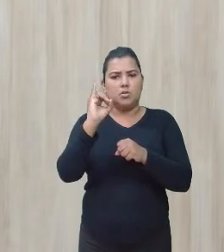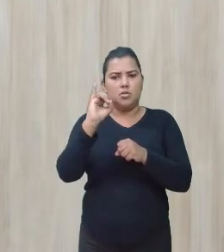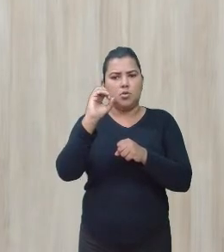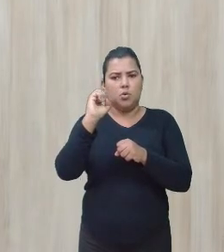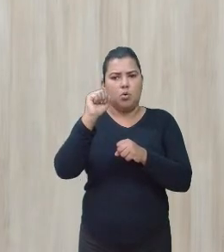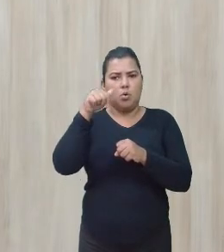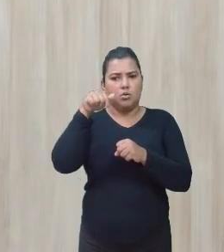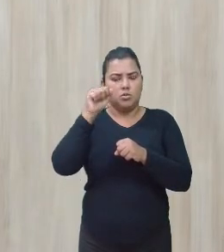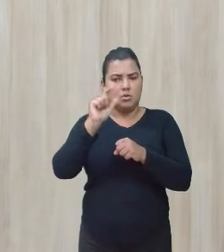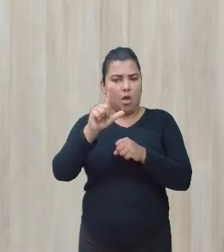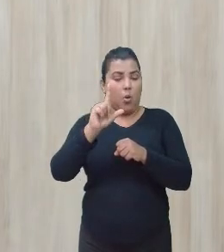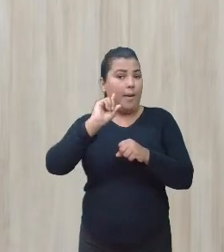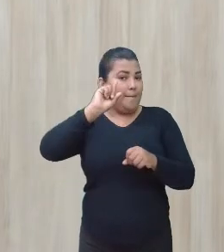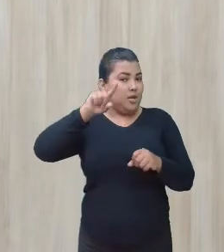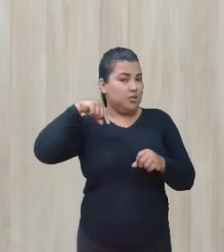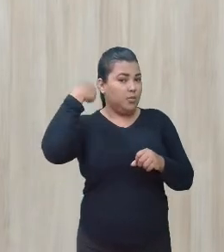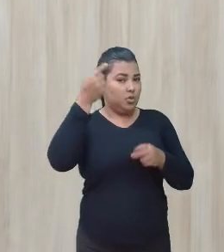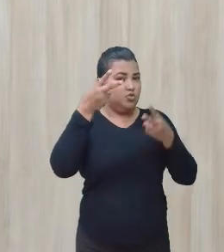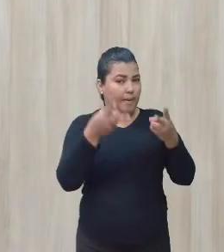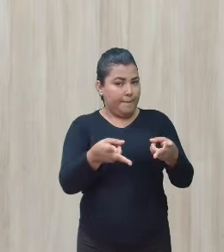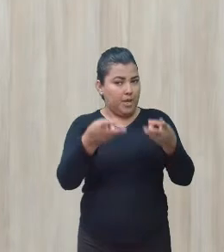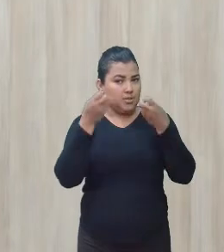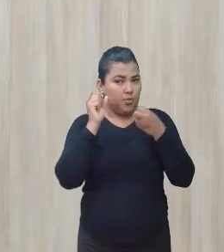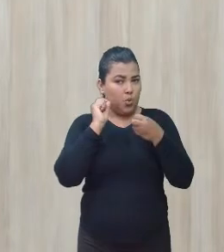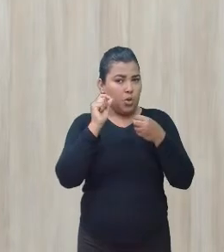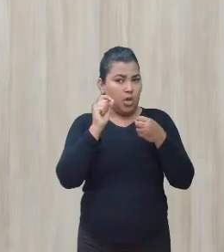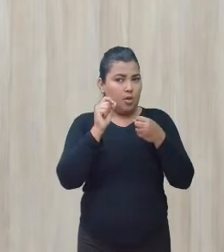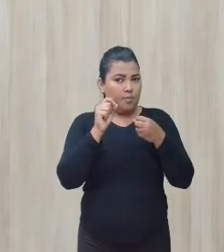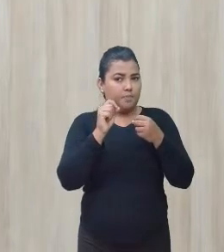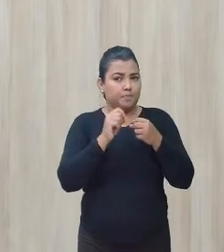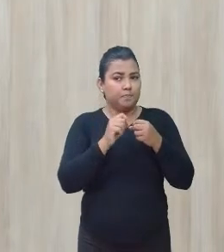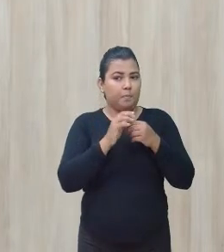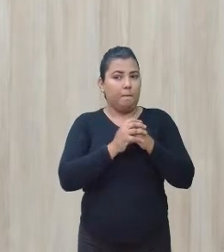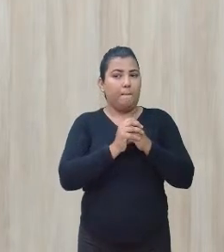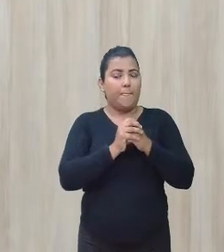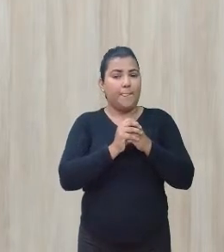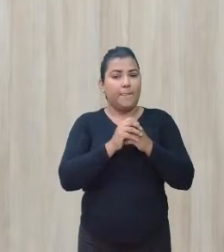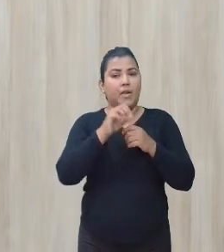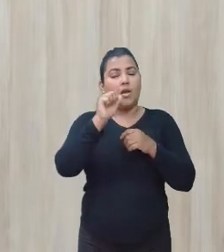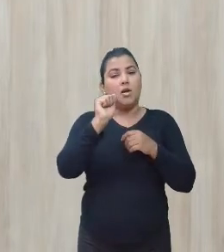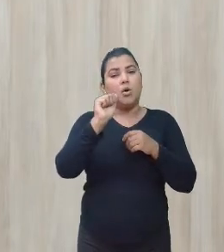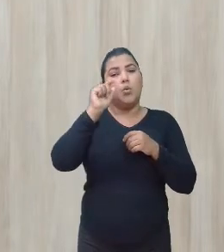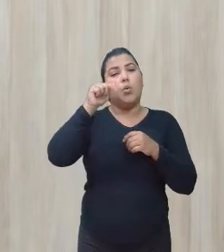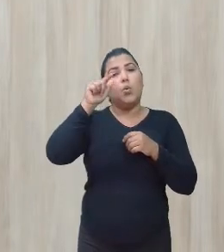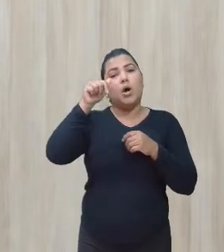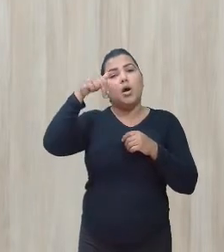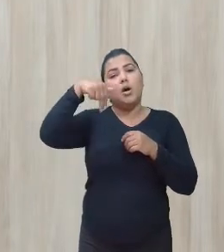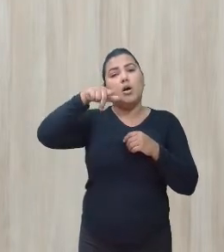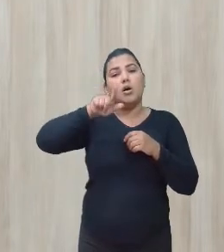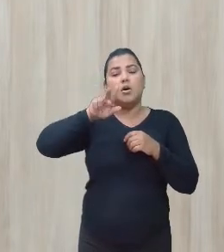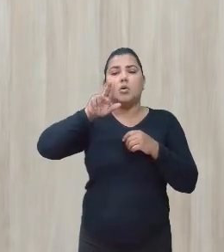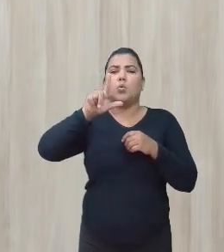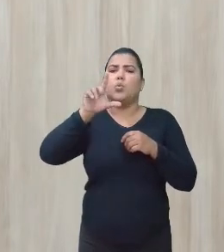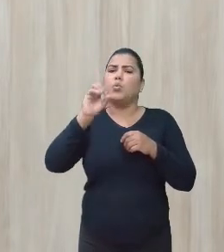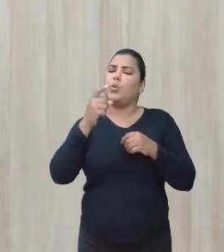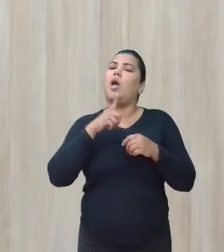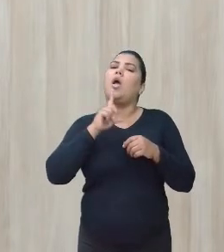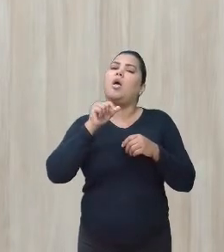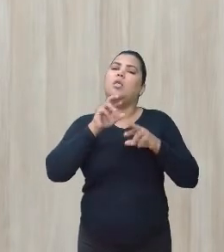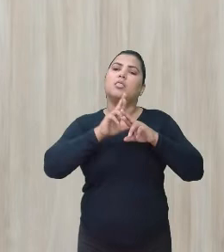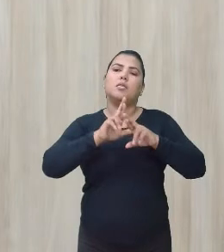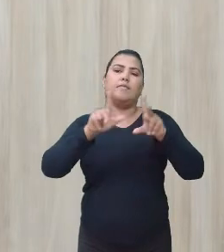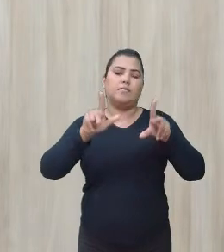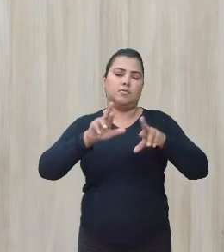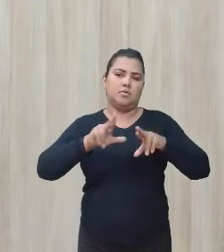a angulação, a gente vai notar uma diferença, tá certo? Ou seja, as figuras, mesmo com as dimensões proporcionais, elas não